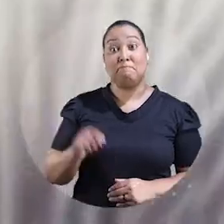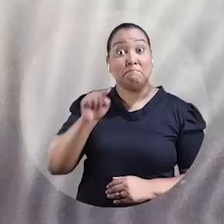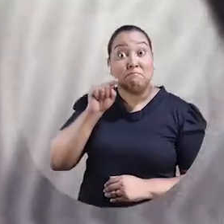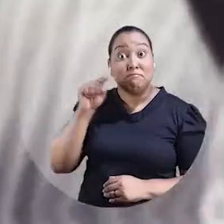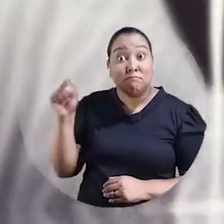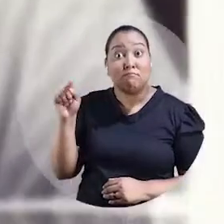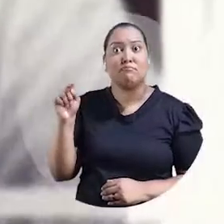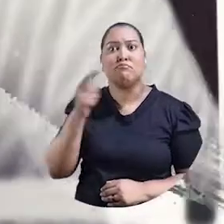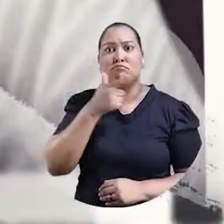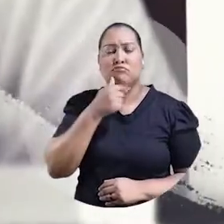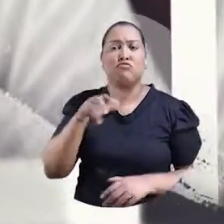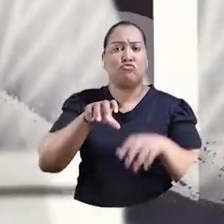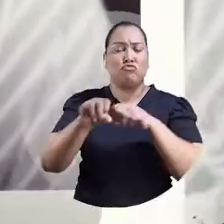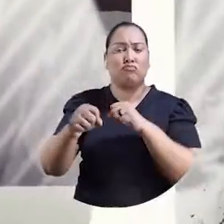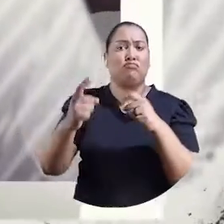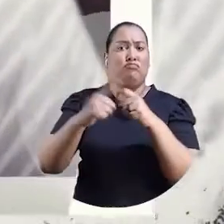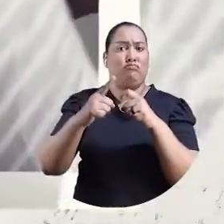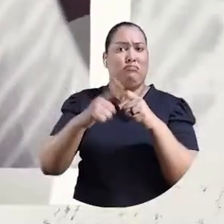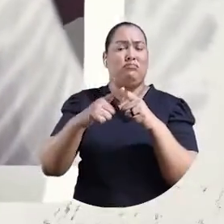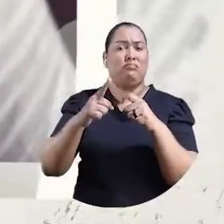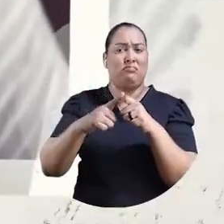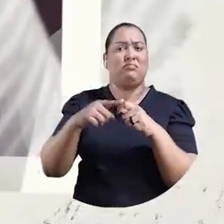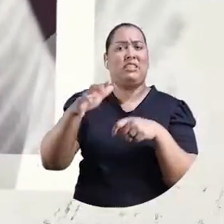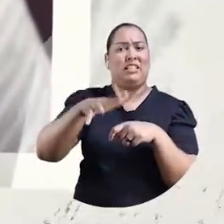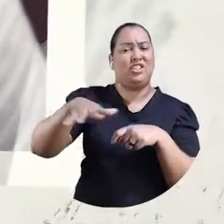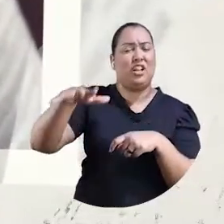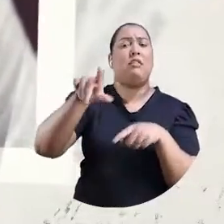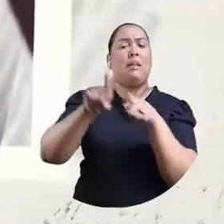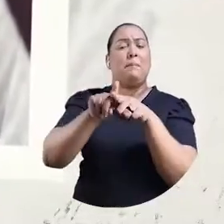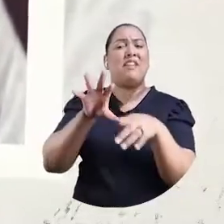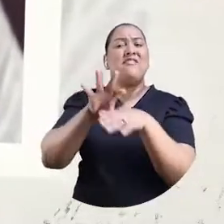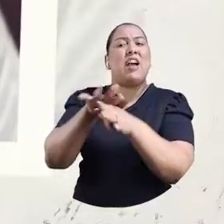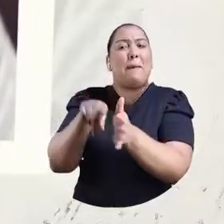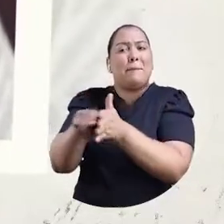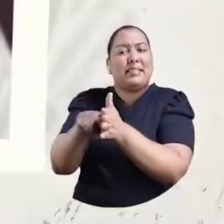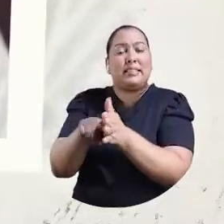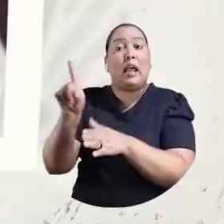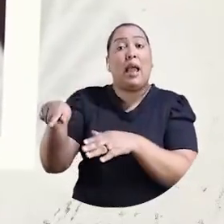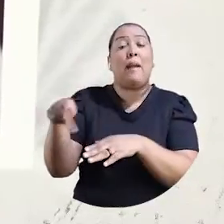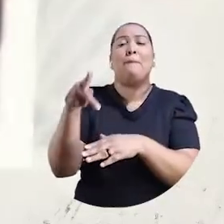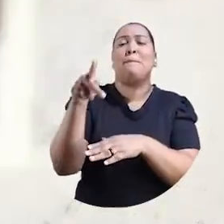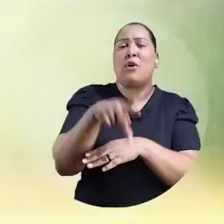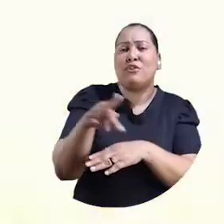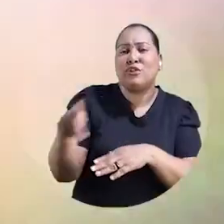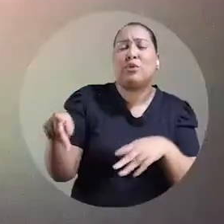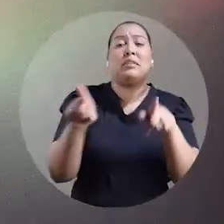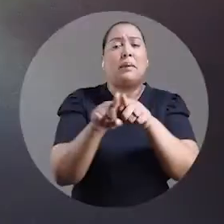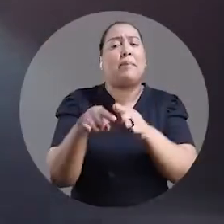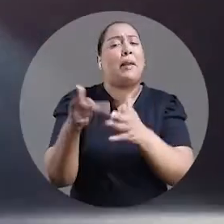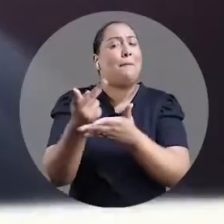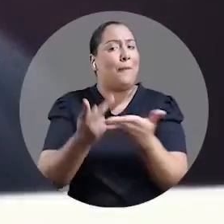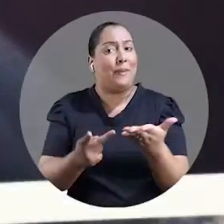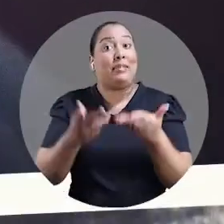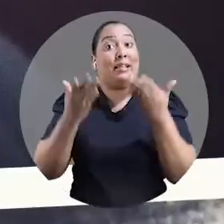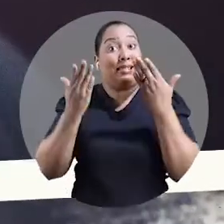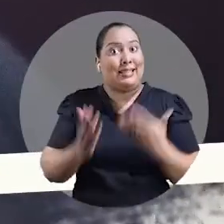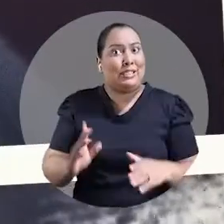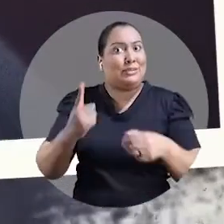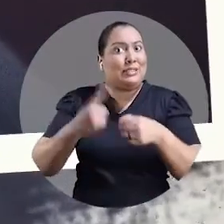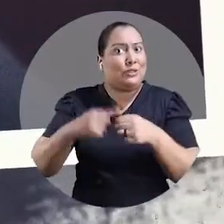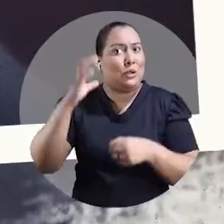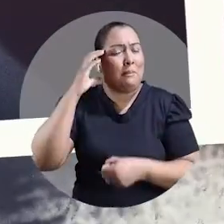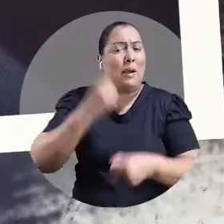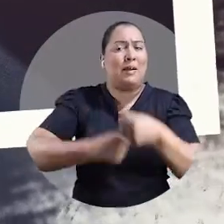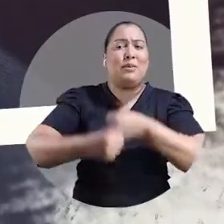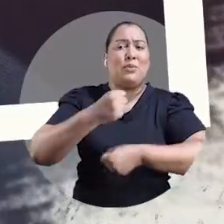Ivens Cuiabano Scaff é clínico geral, infectologista, escritor, professor, verseiro e poeta. Cuiabano,